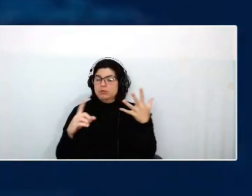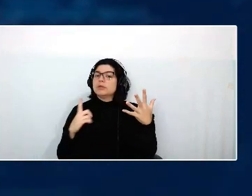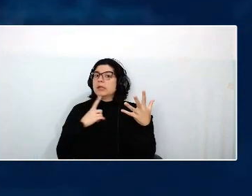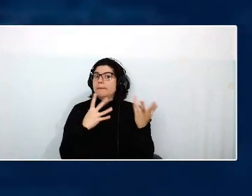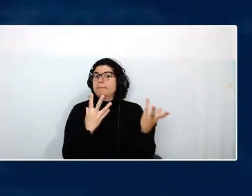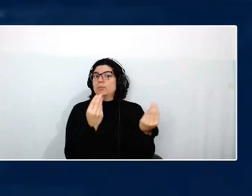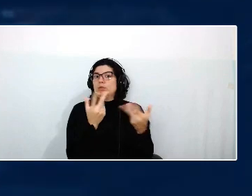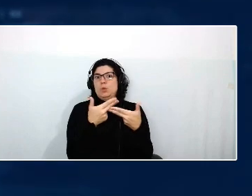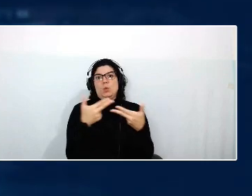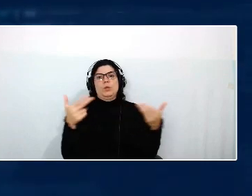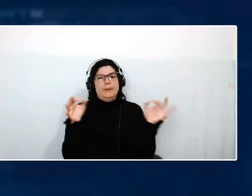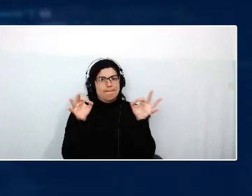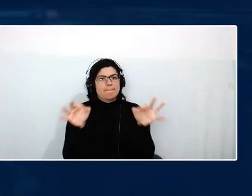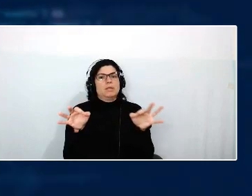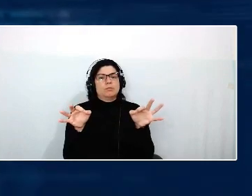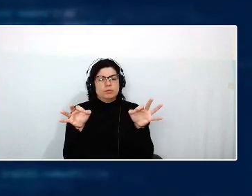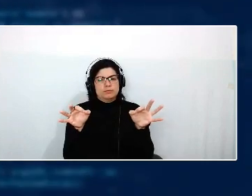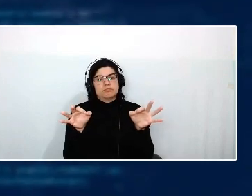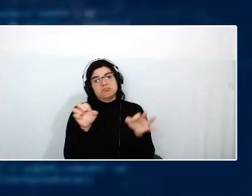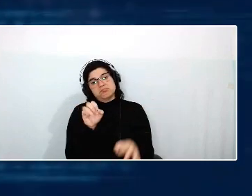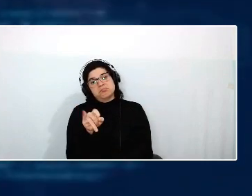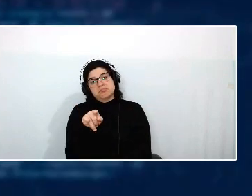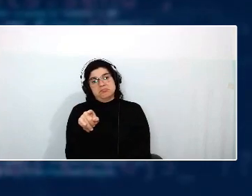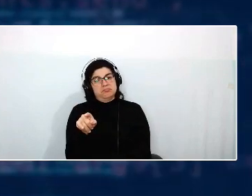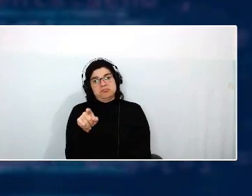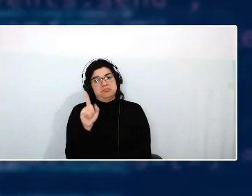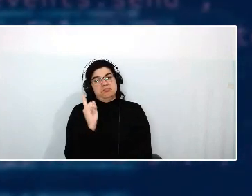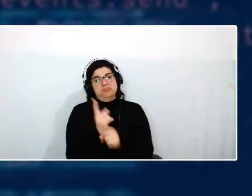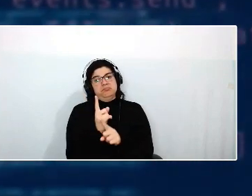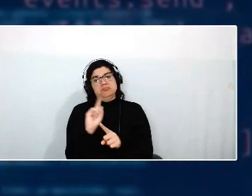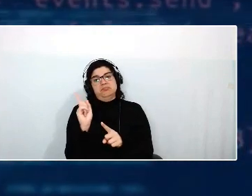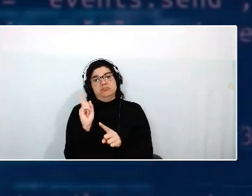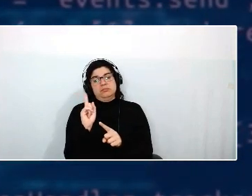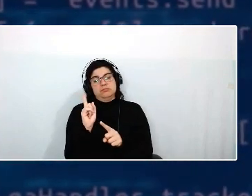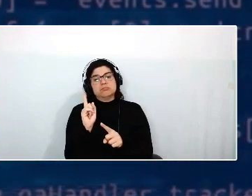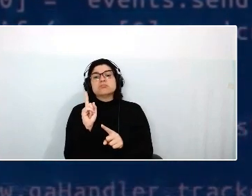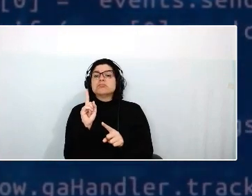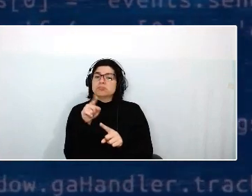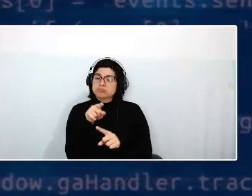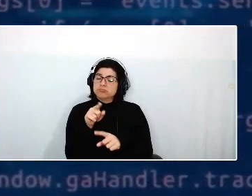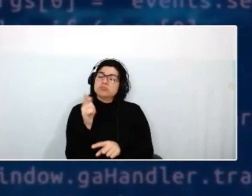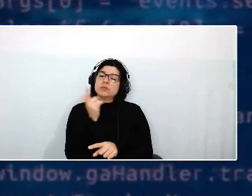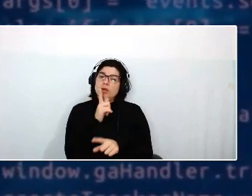mesmo. E se você não achar nada aí, você ainda consegue